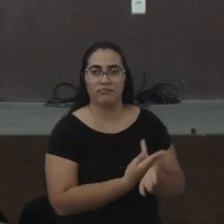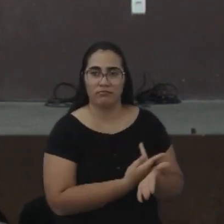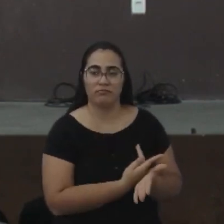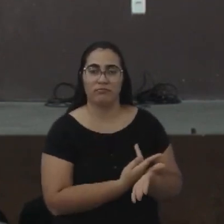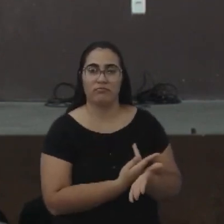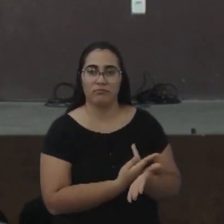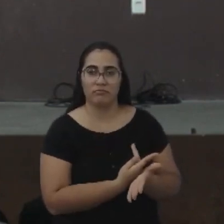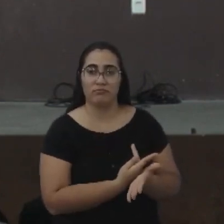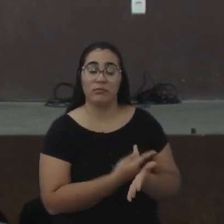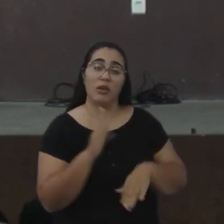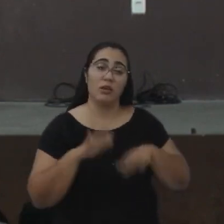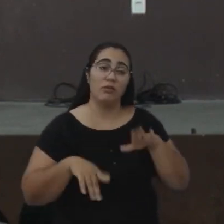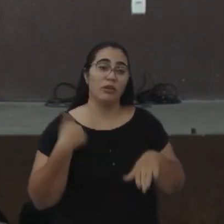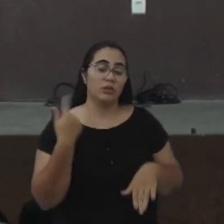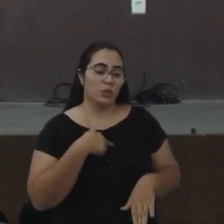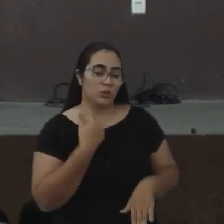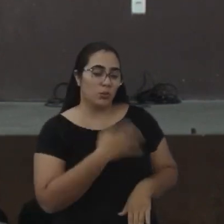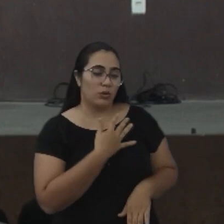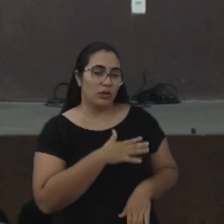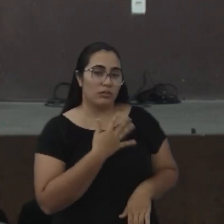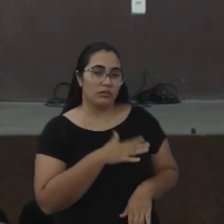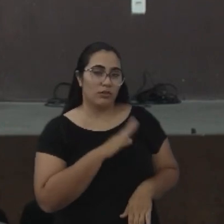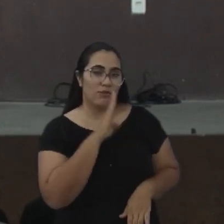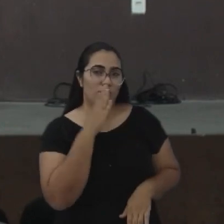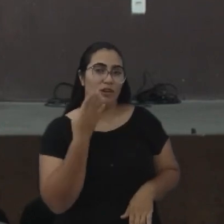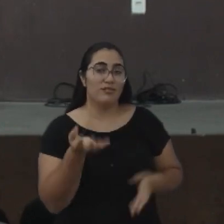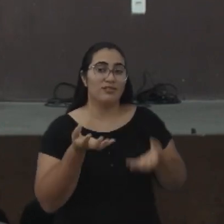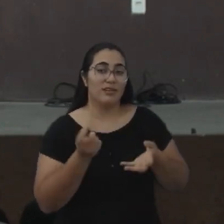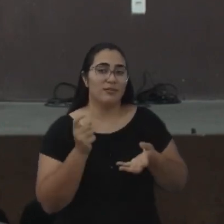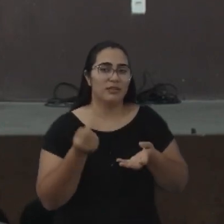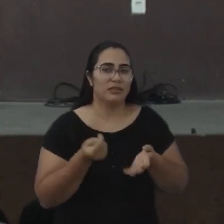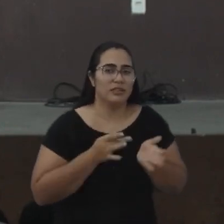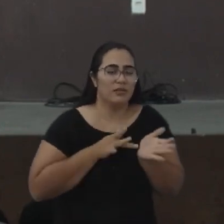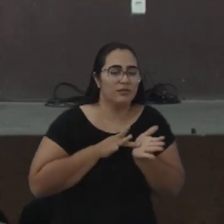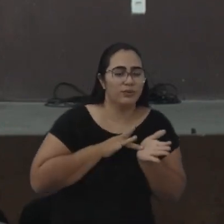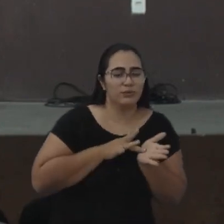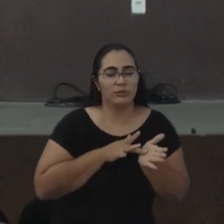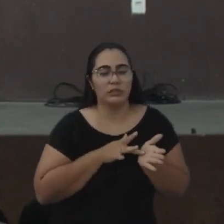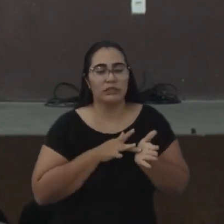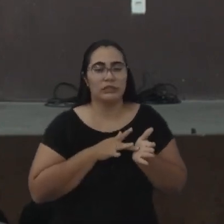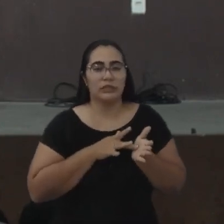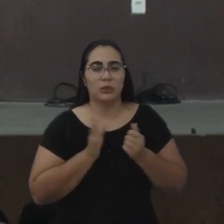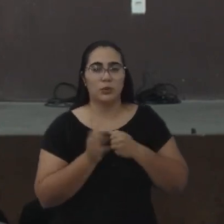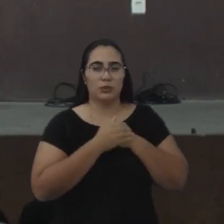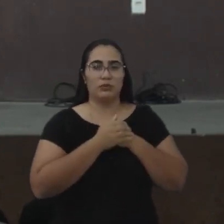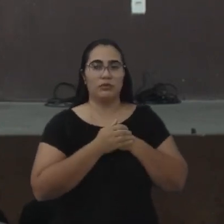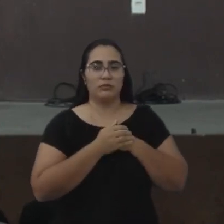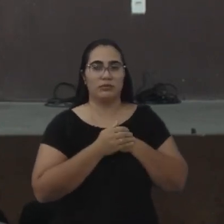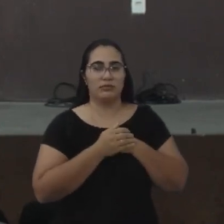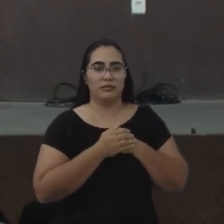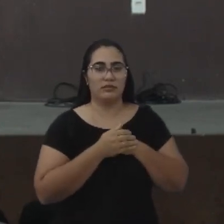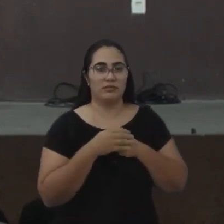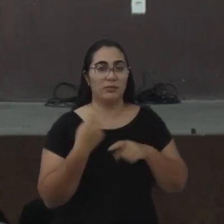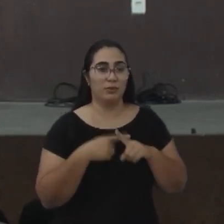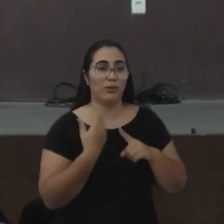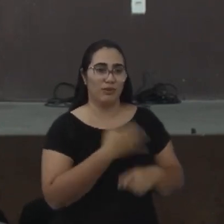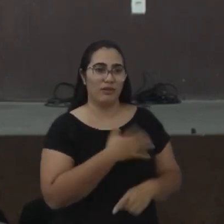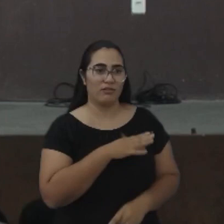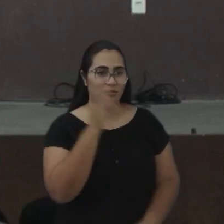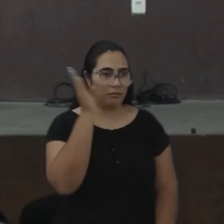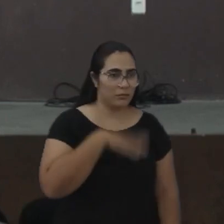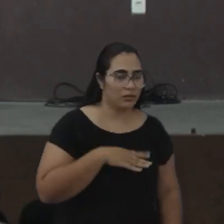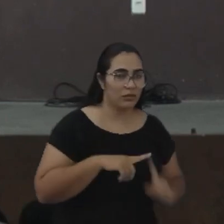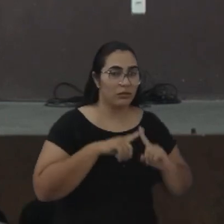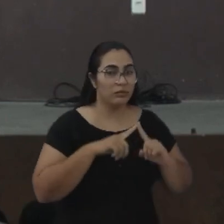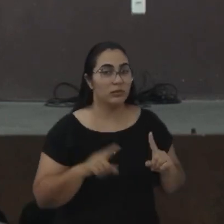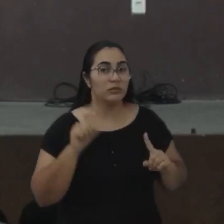Pode ser que nosso coração enganoso tente maquiar a verdade daquilo que a gente vê, porque o nosso coração faz isso. Mas a luz da palavra